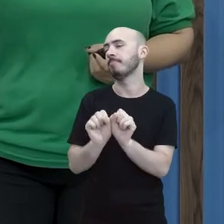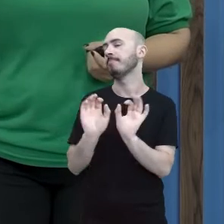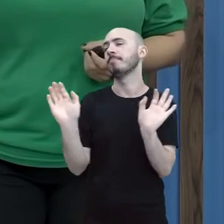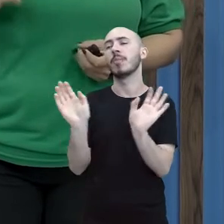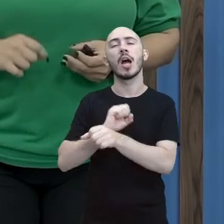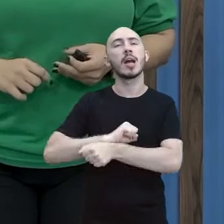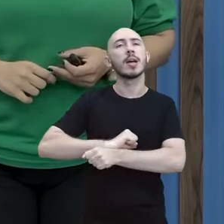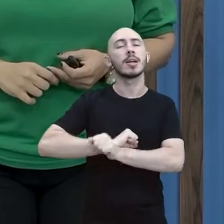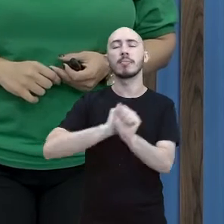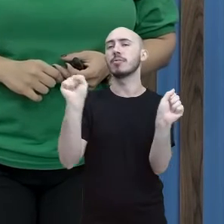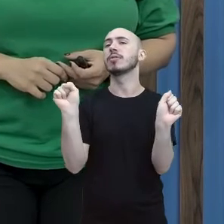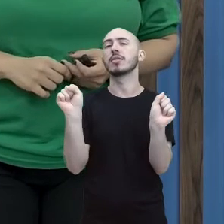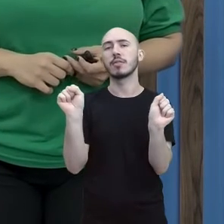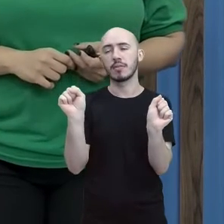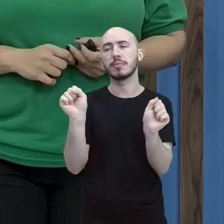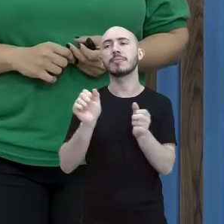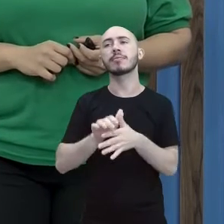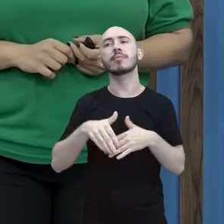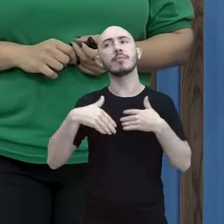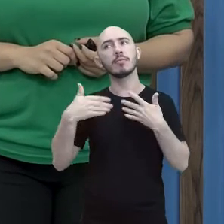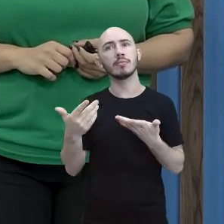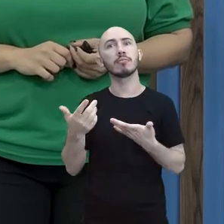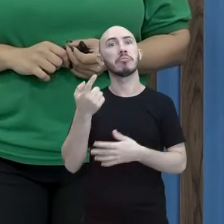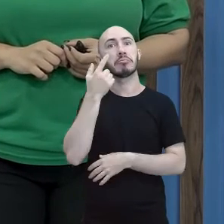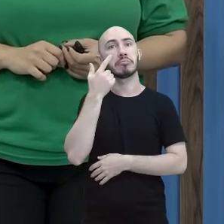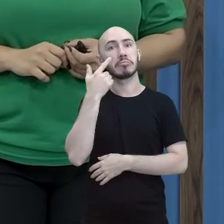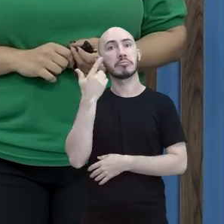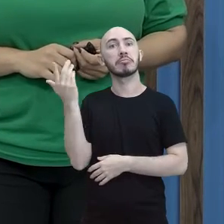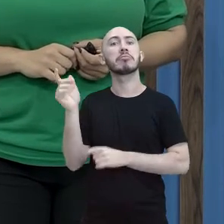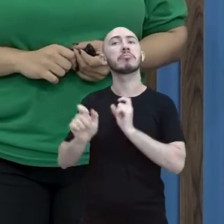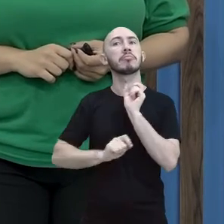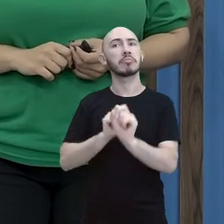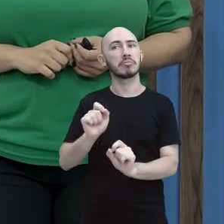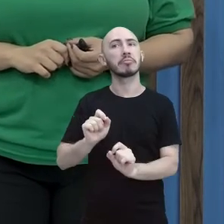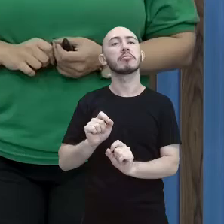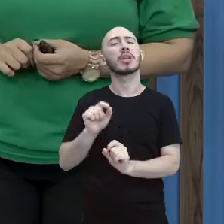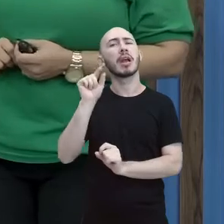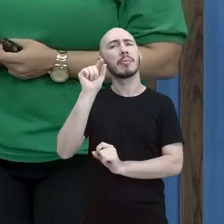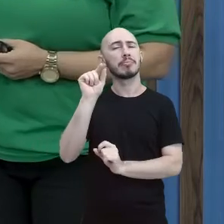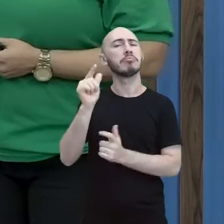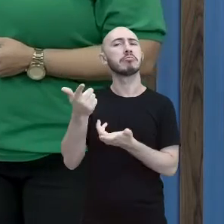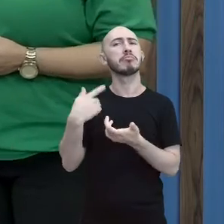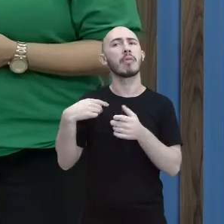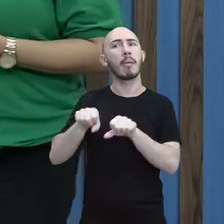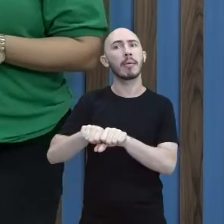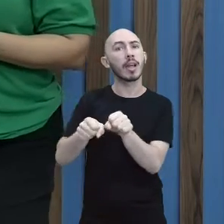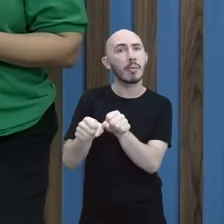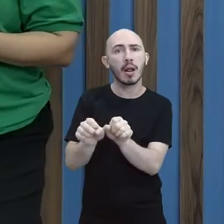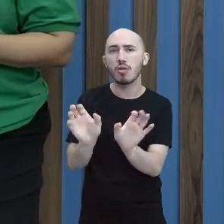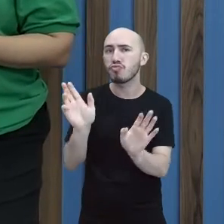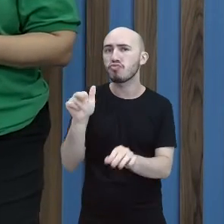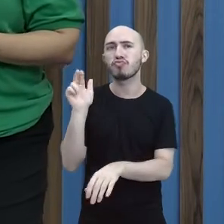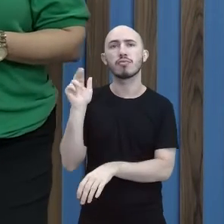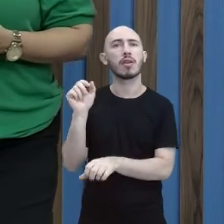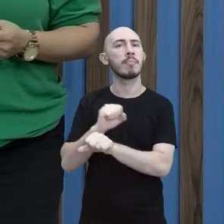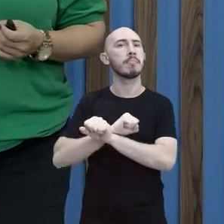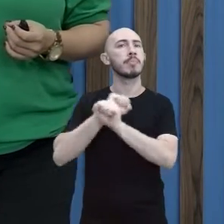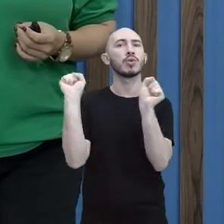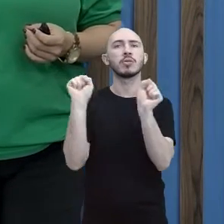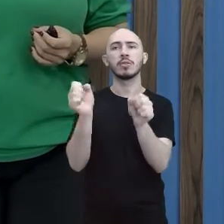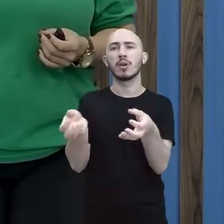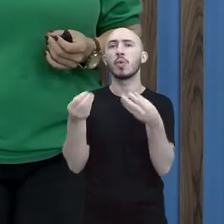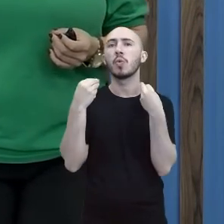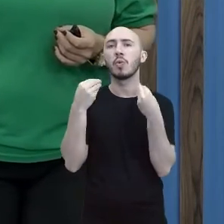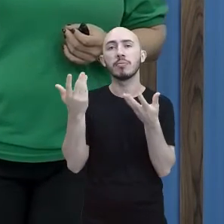né? Indestrutíveis. Então, olha só, gente, que poder que essa partícula tem, né? Aí, quando ele fala